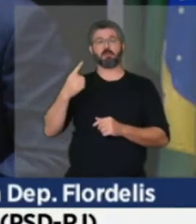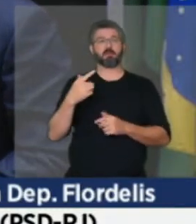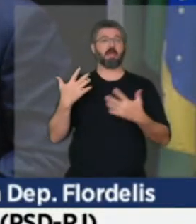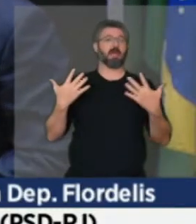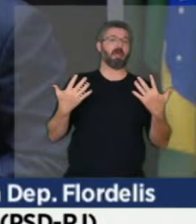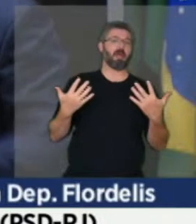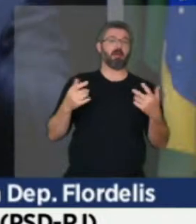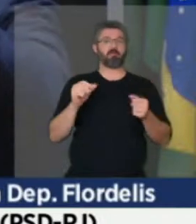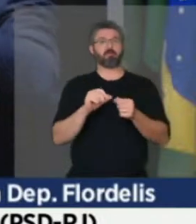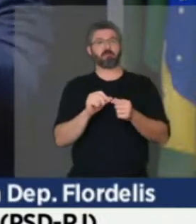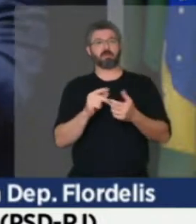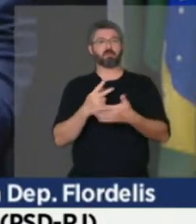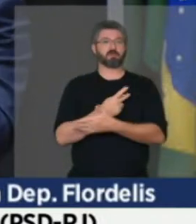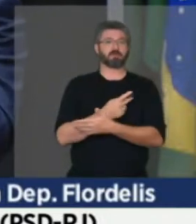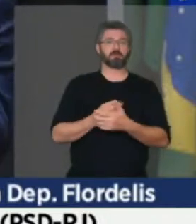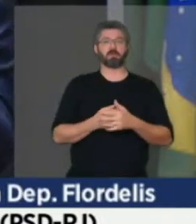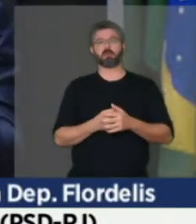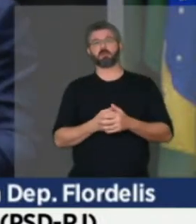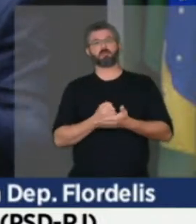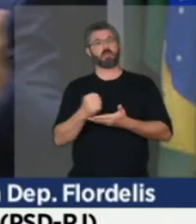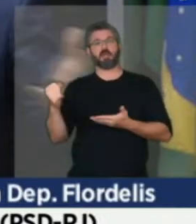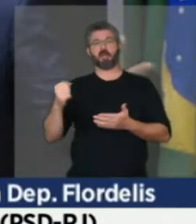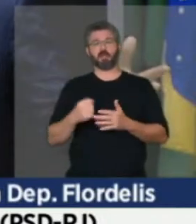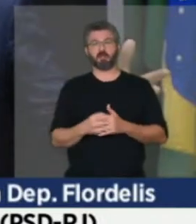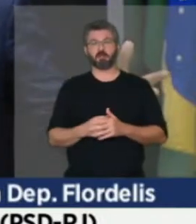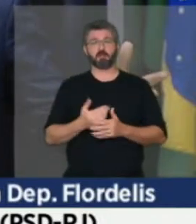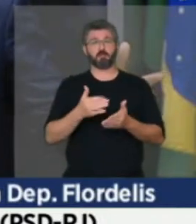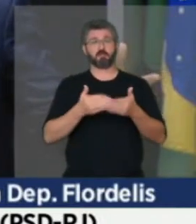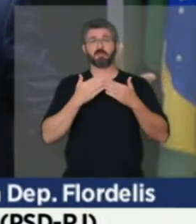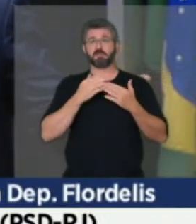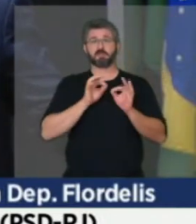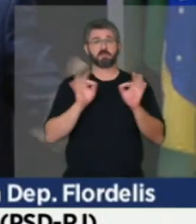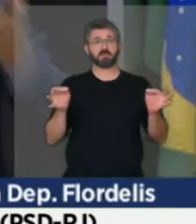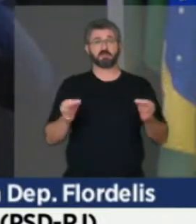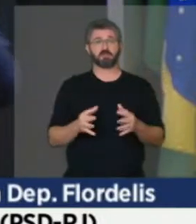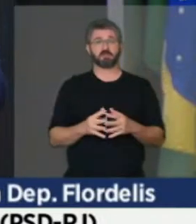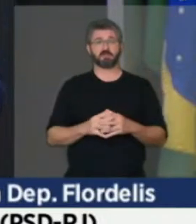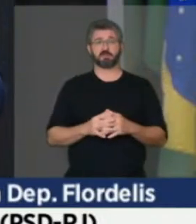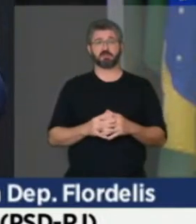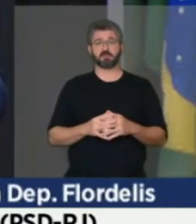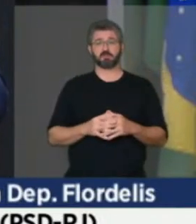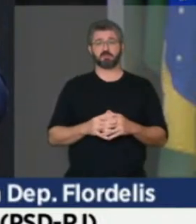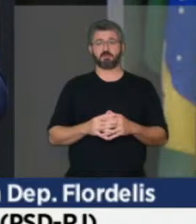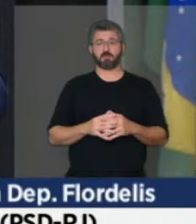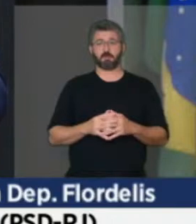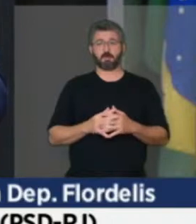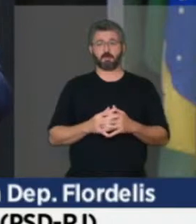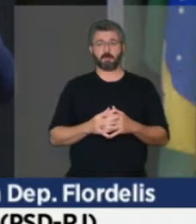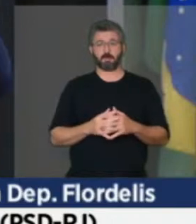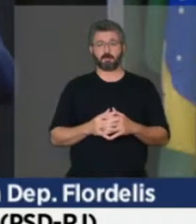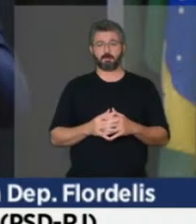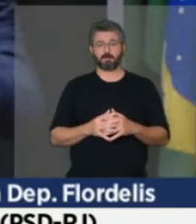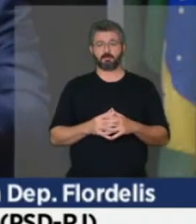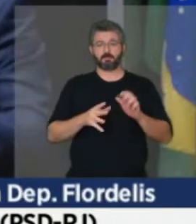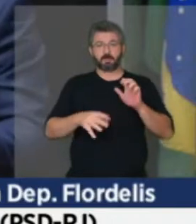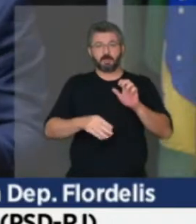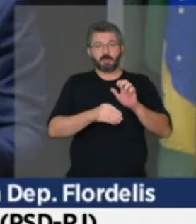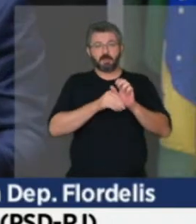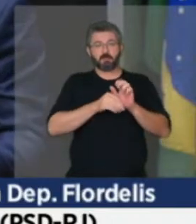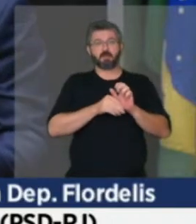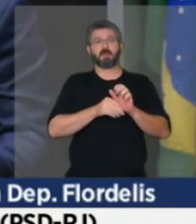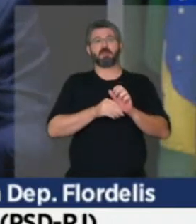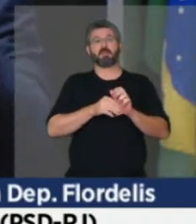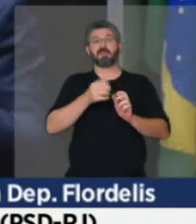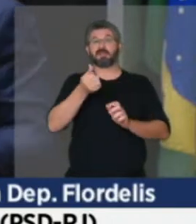o que é definitivo. O pedido é muito simples. Uma emenda com suspensão de